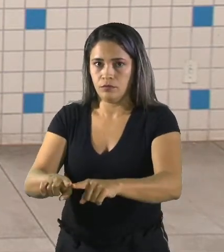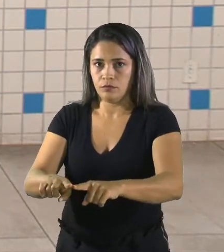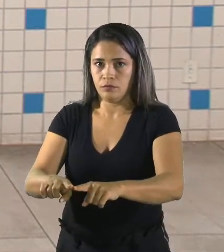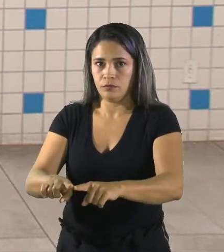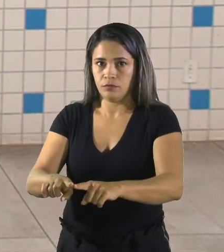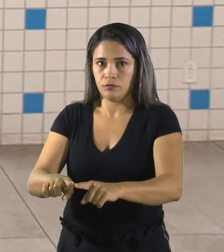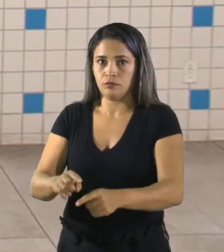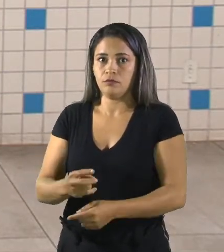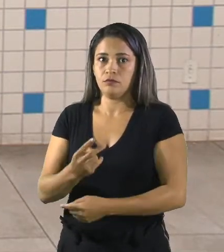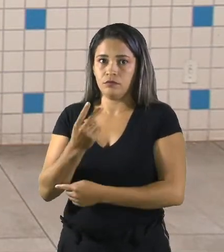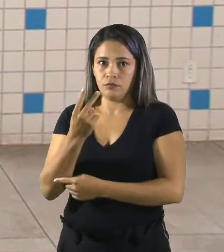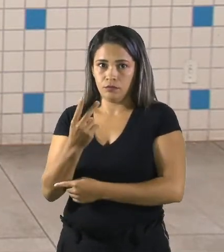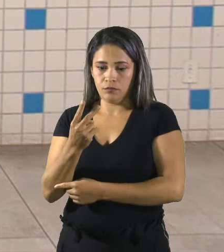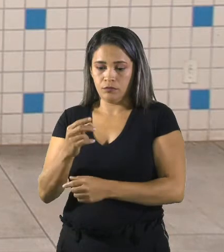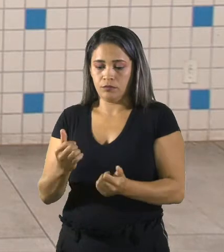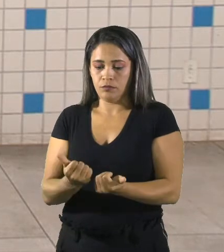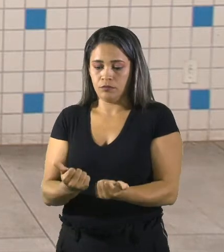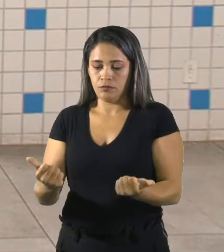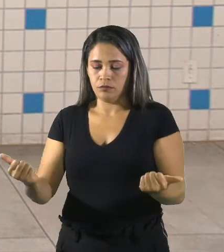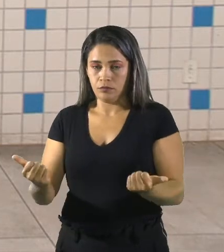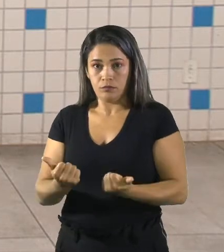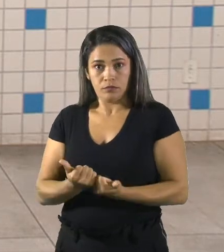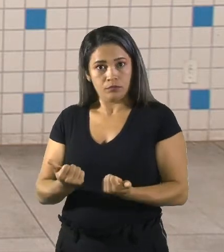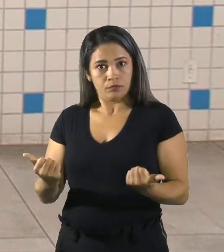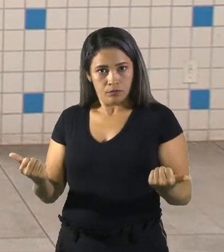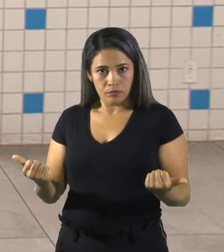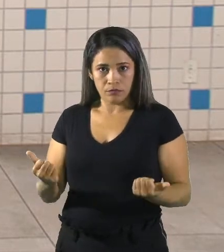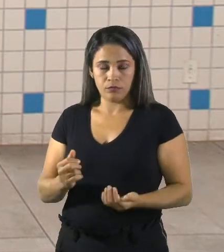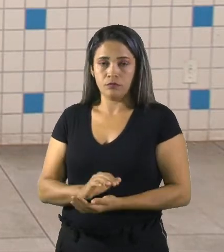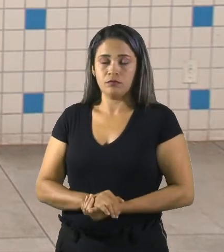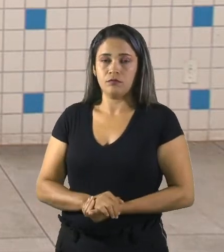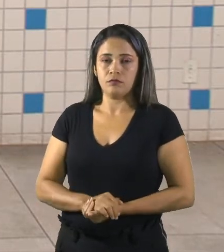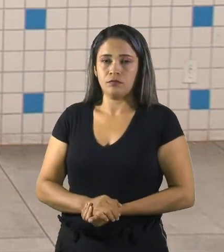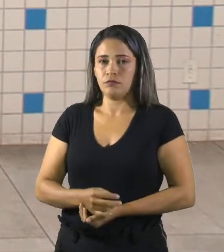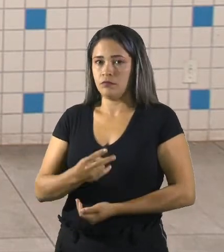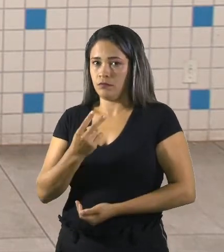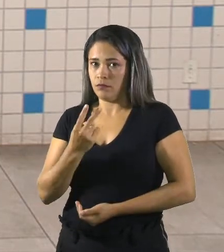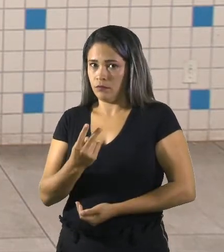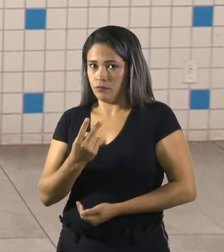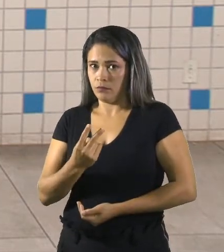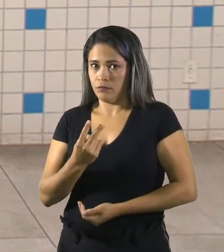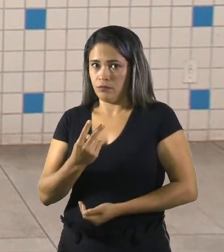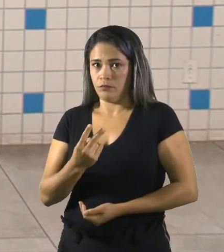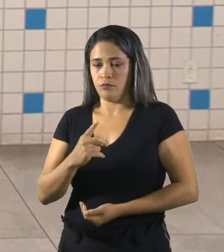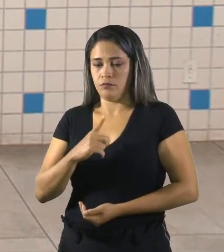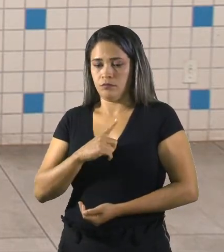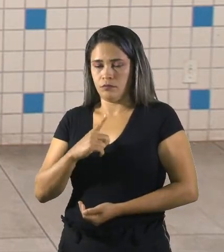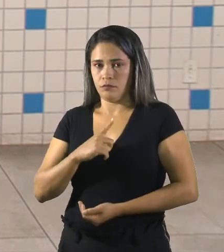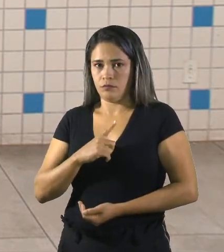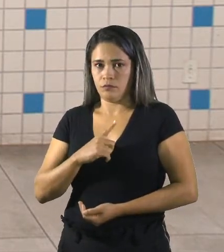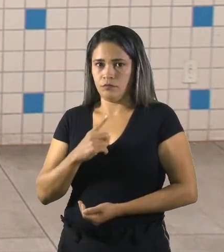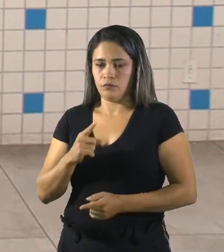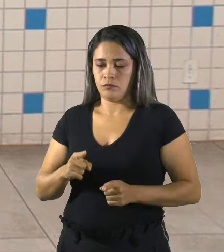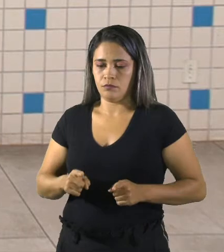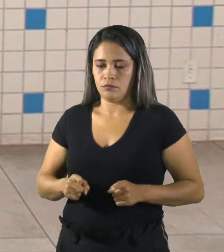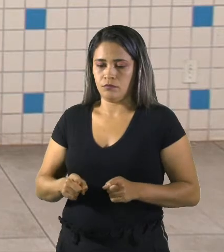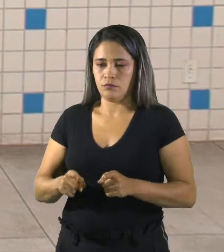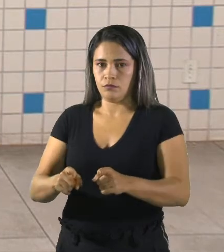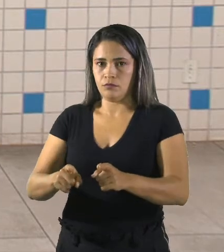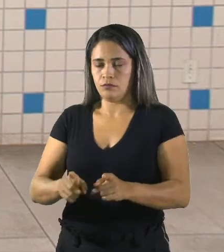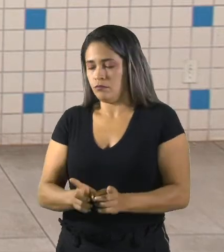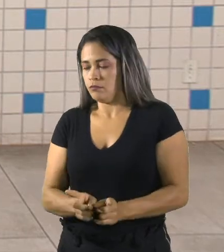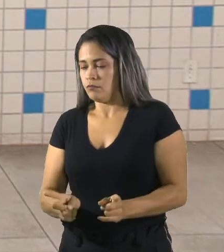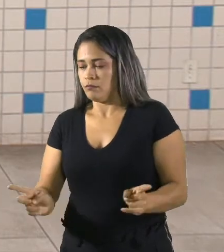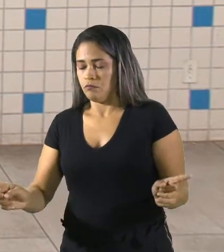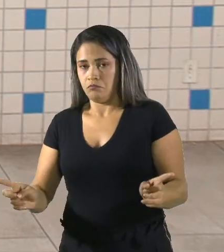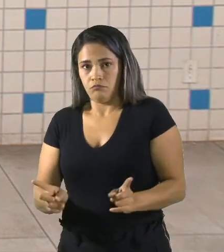Determinada por duas semirretas. E essas duas semirretas terão a mesma origem. Logo em seguida, a gente